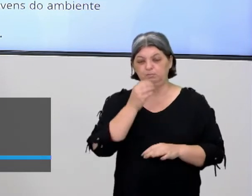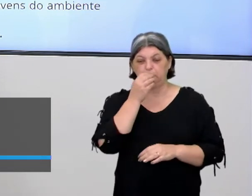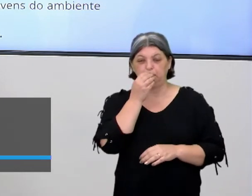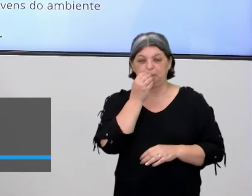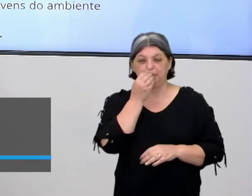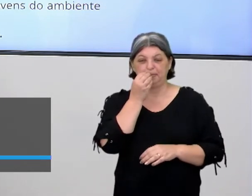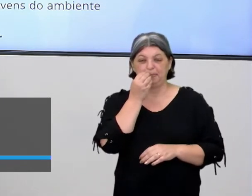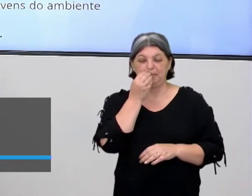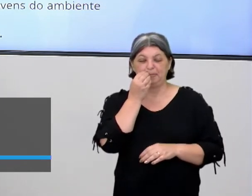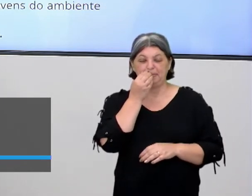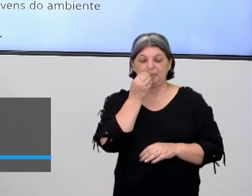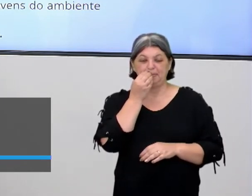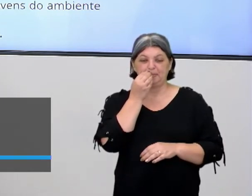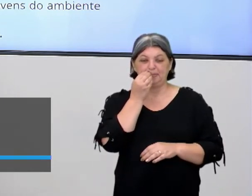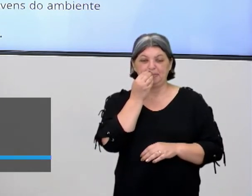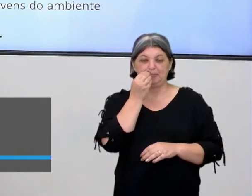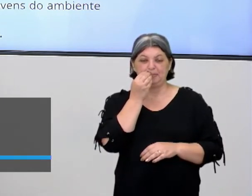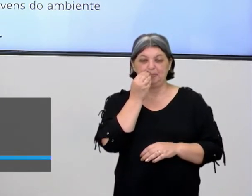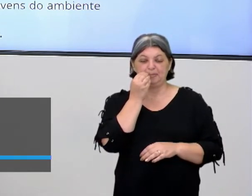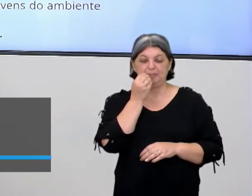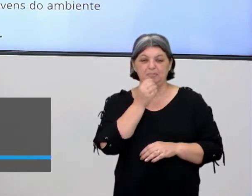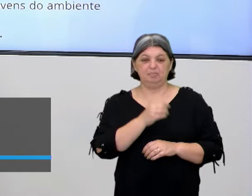em relação a outras